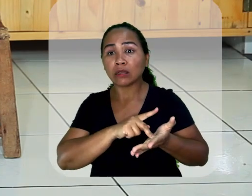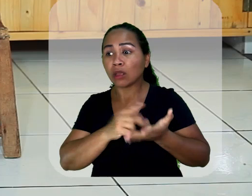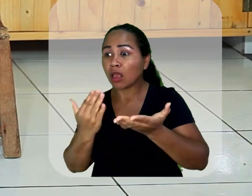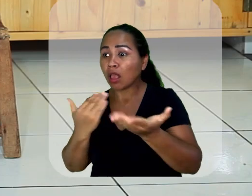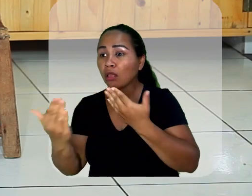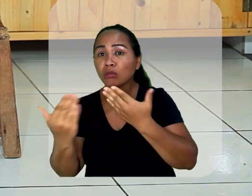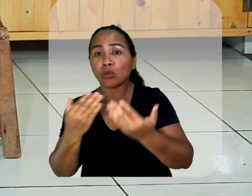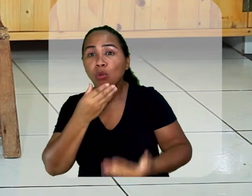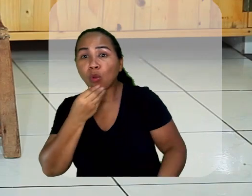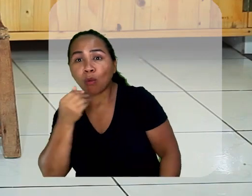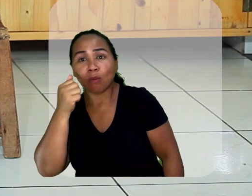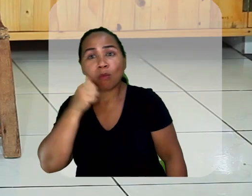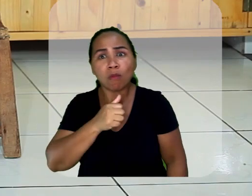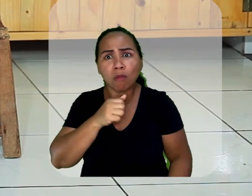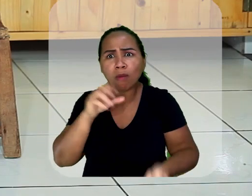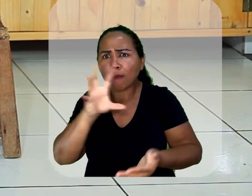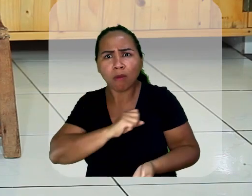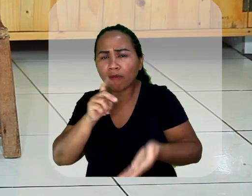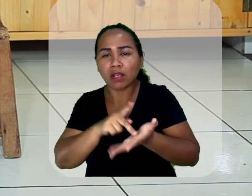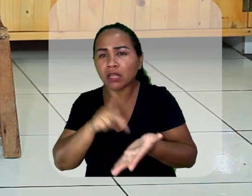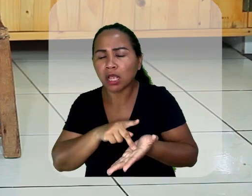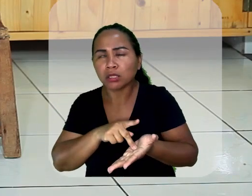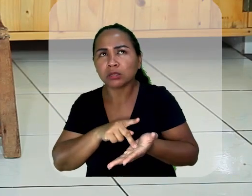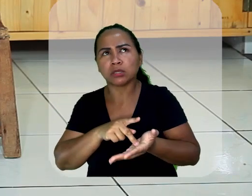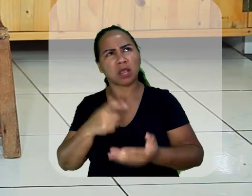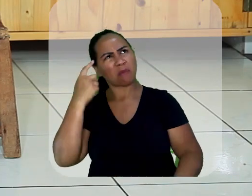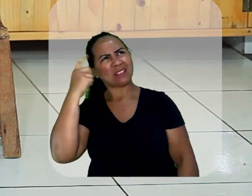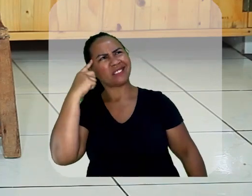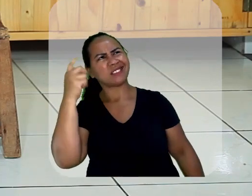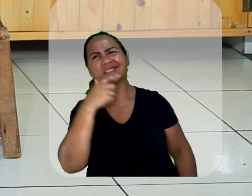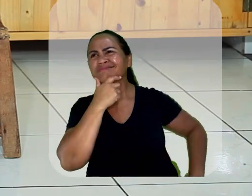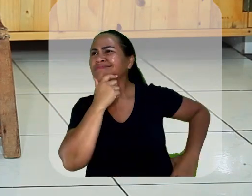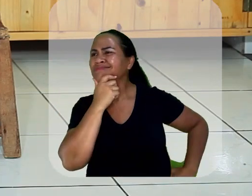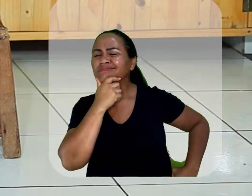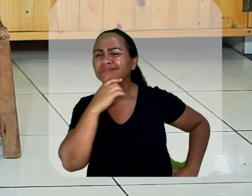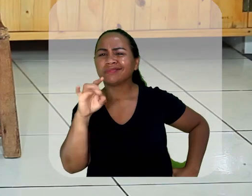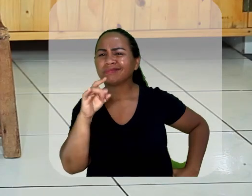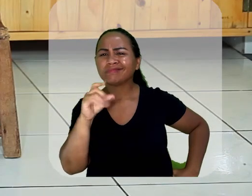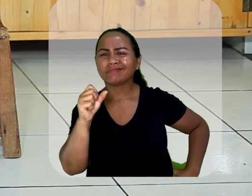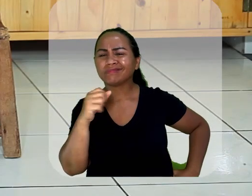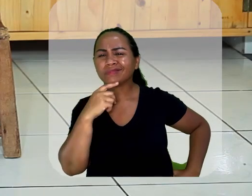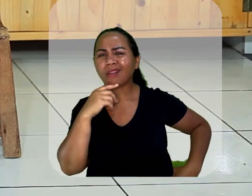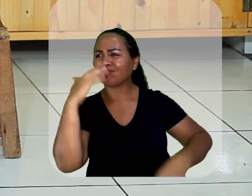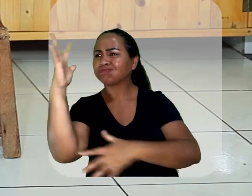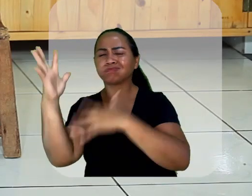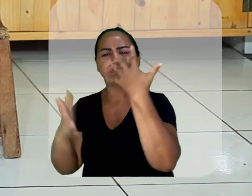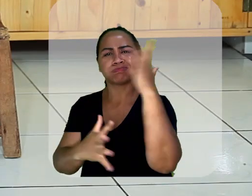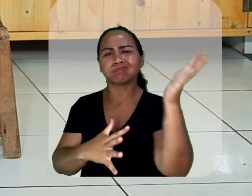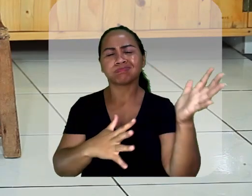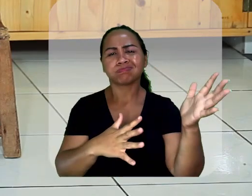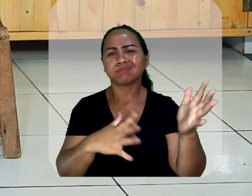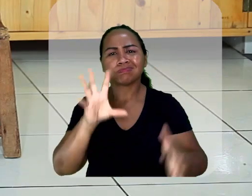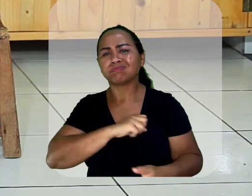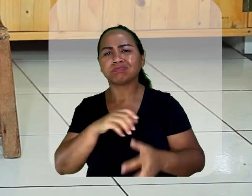criaturas. Ou ainda que era coisa só de pé de pau e de mais plantinhas franciscanas espalhadas nos canteiros